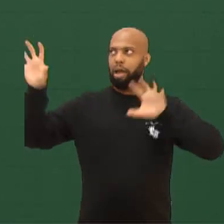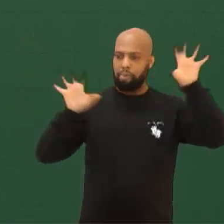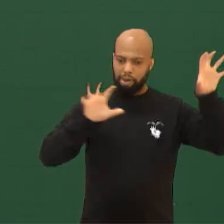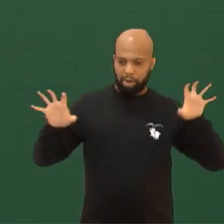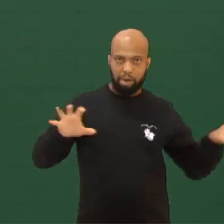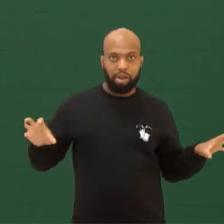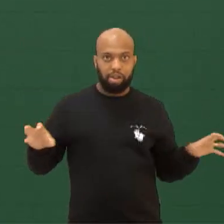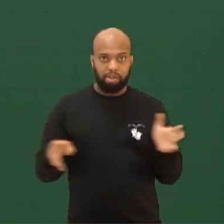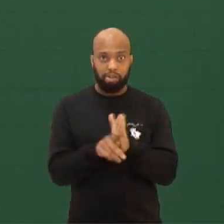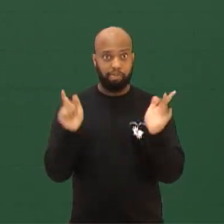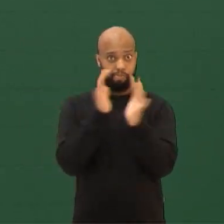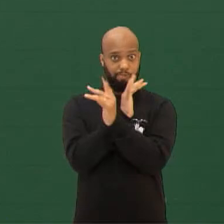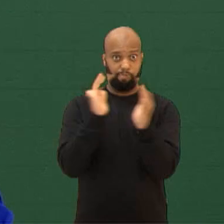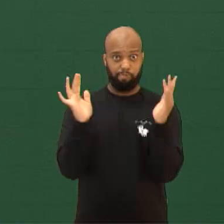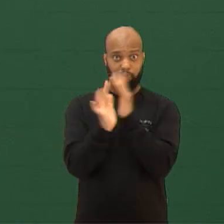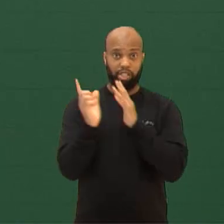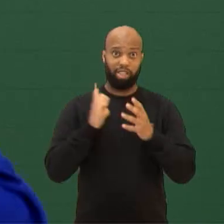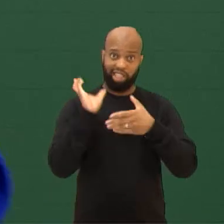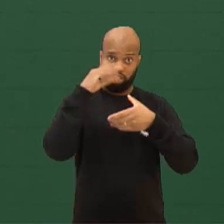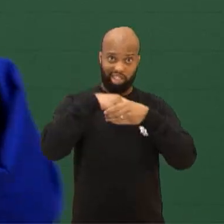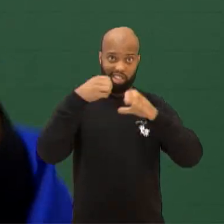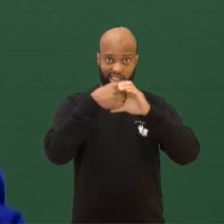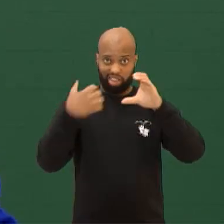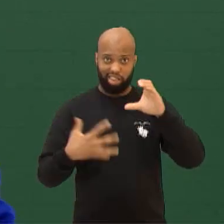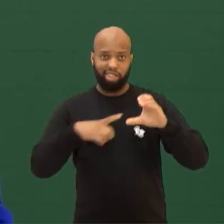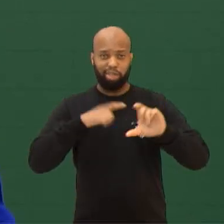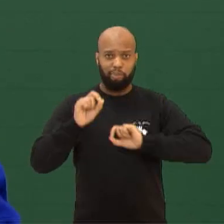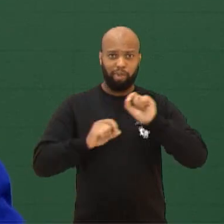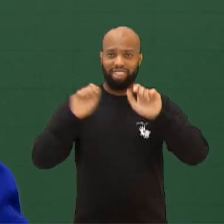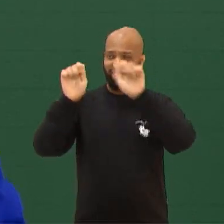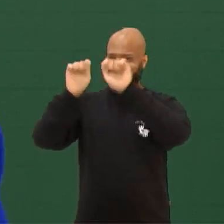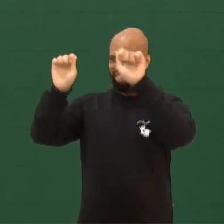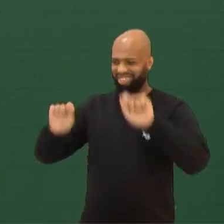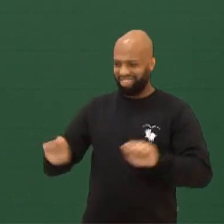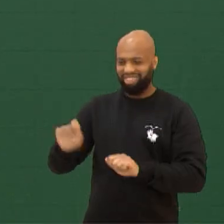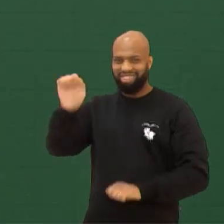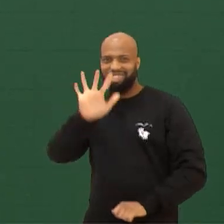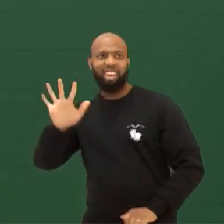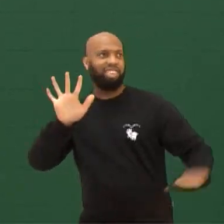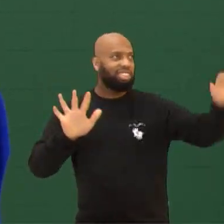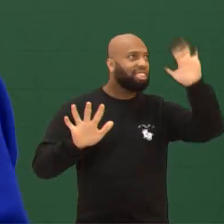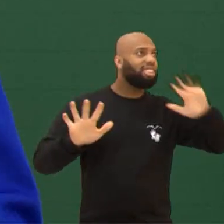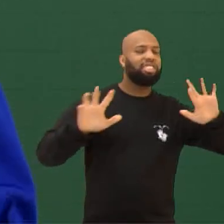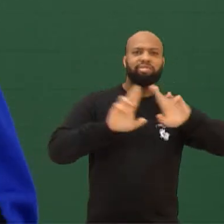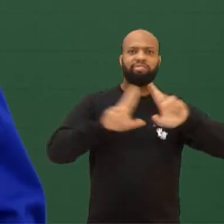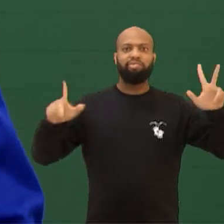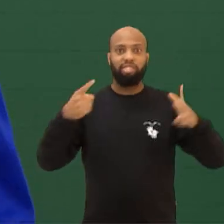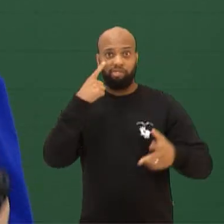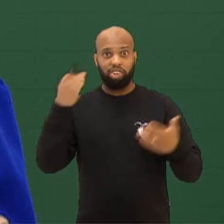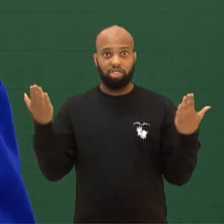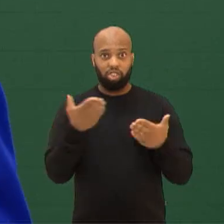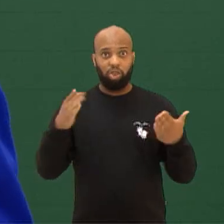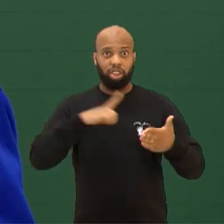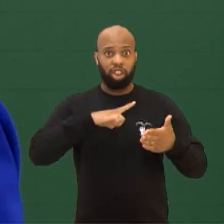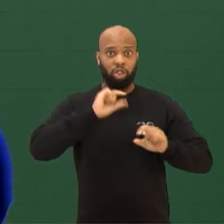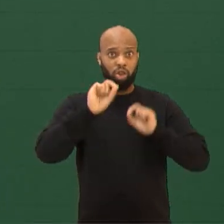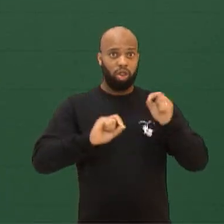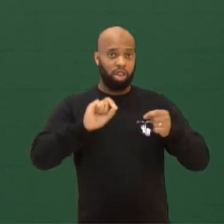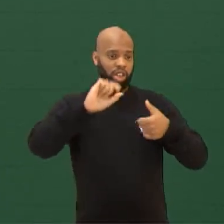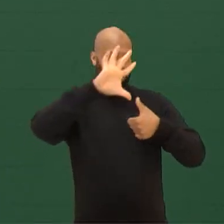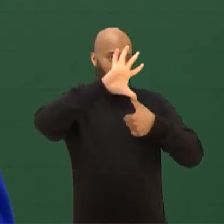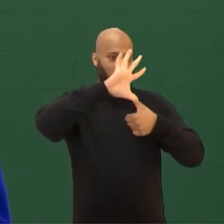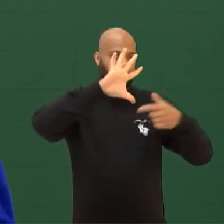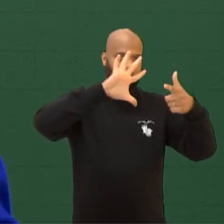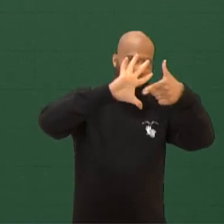urbana, dentro dessa caracterização também temos áreas diferenciadas. Percebemos na América